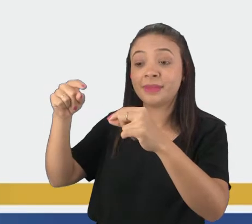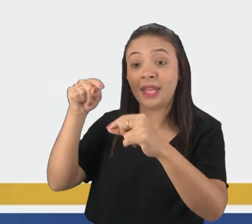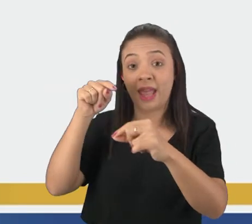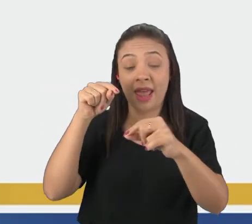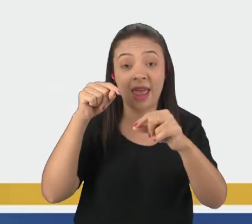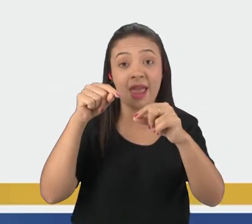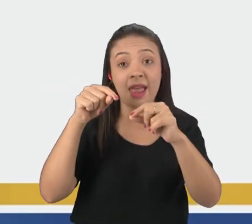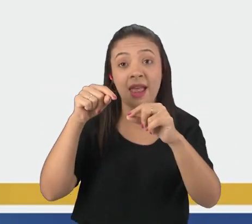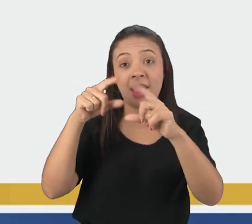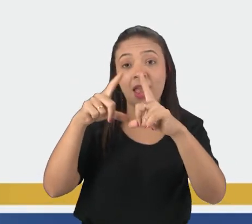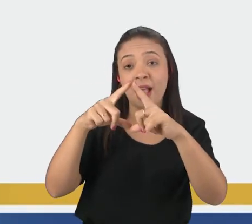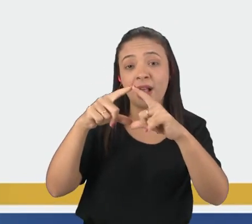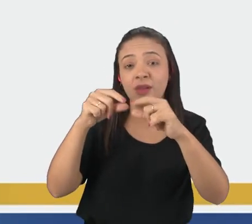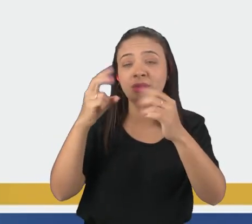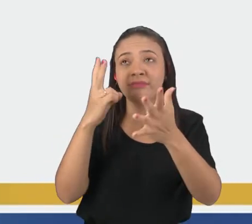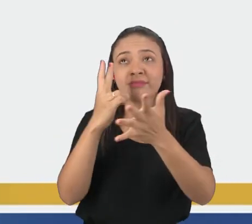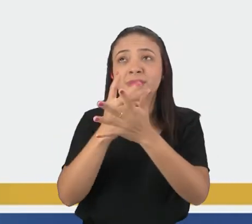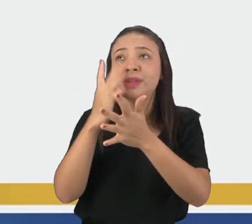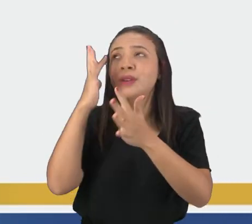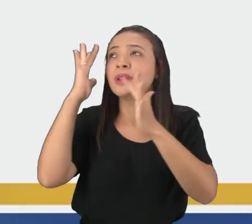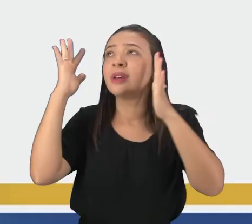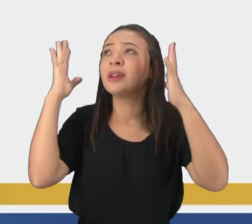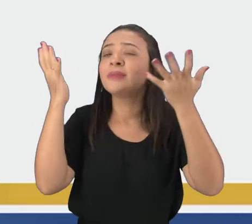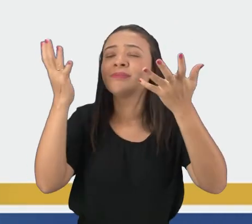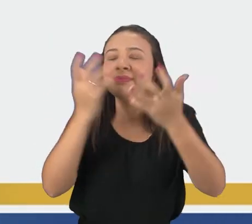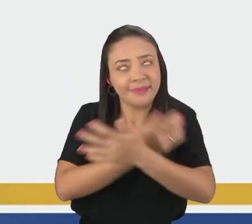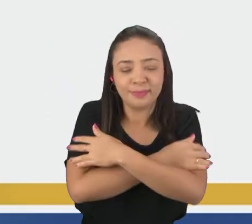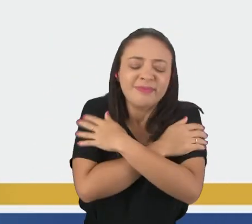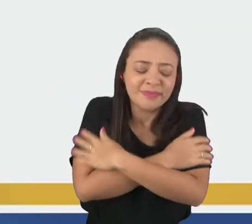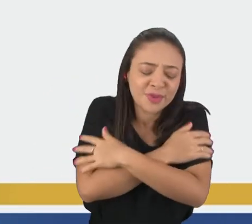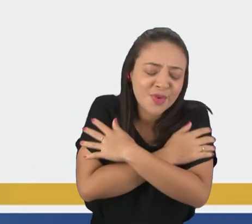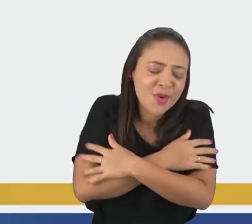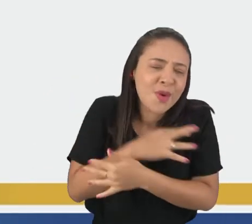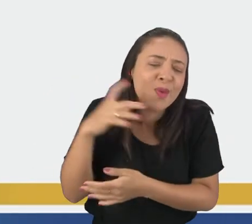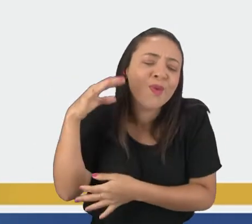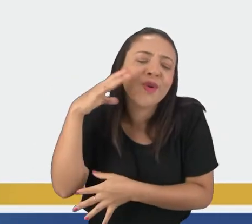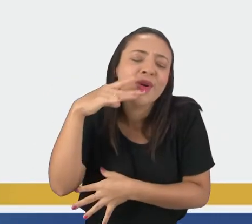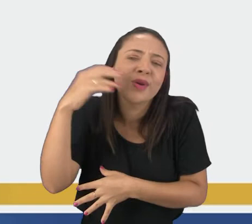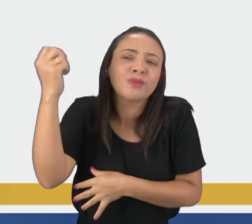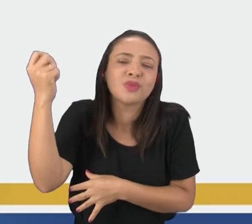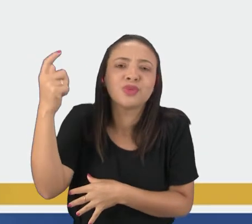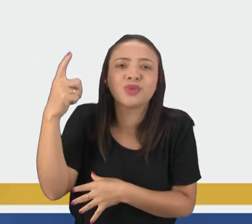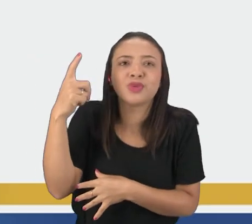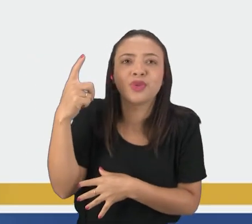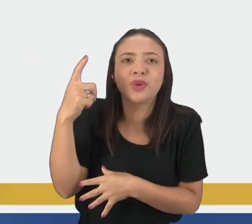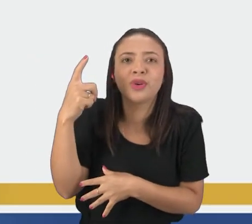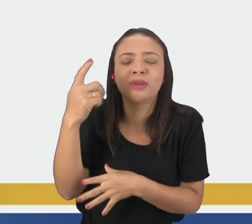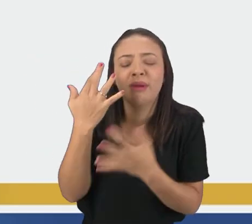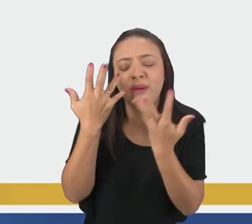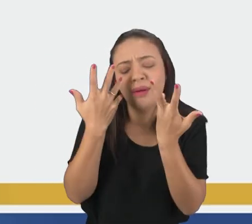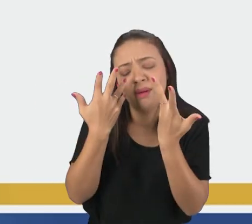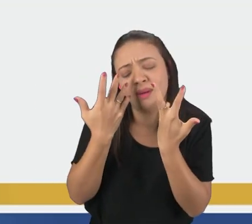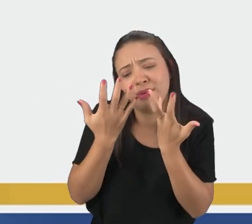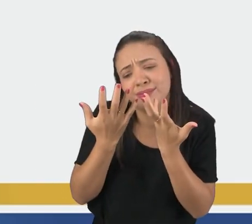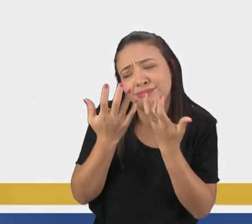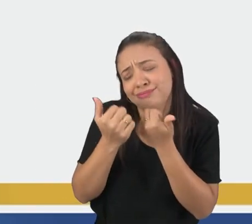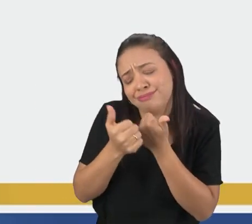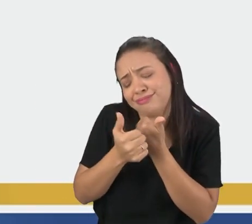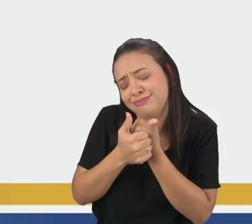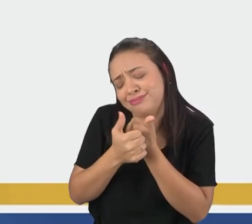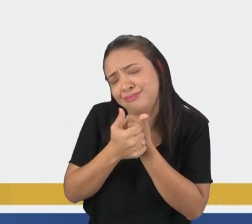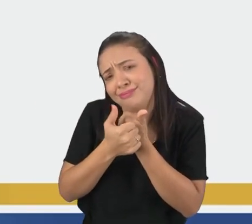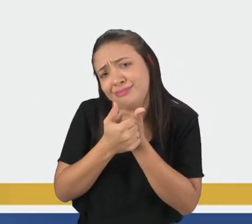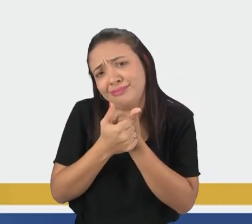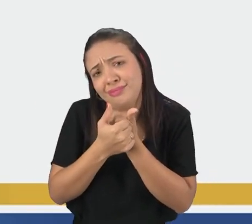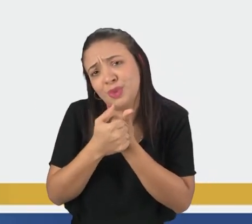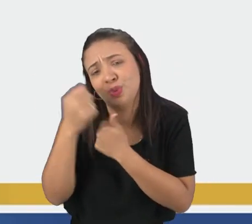lua ficou sonhando com o calor do sol e chorava baixinho, querendo se aproximar do seu